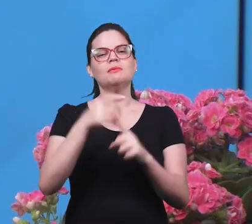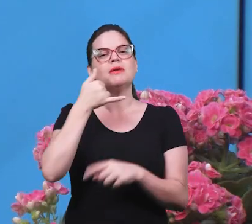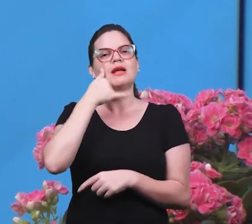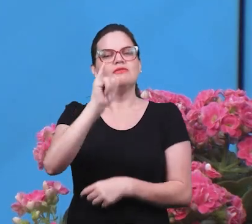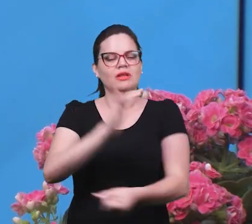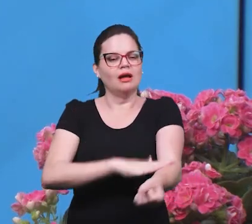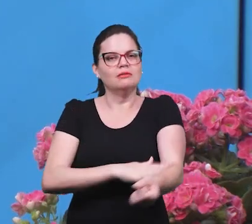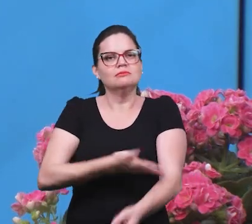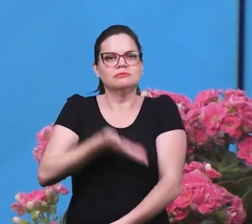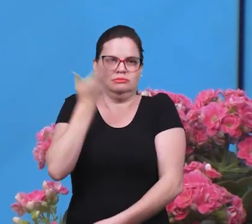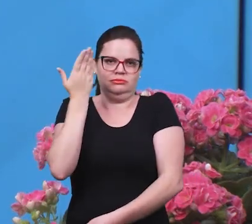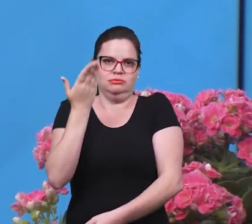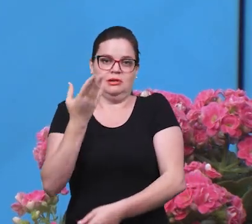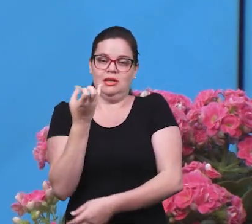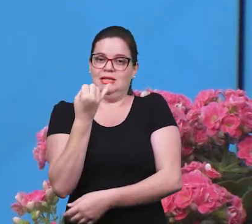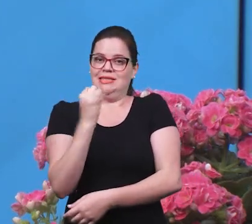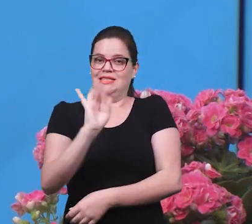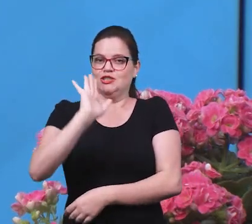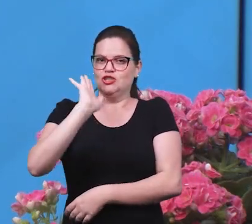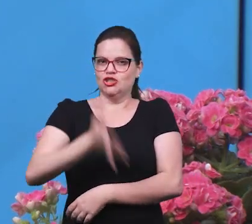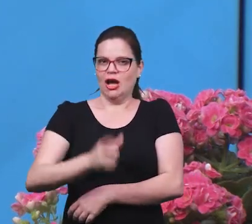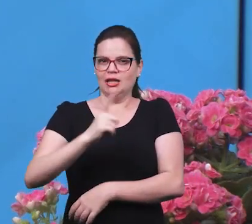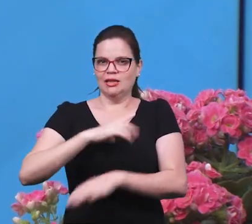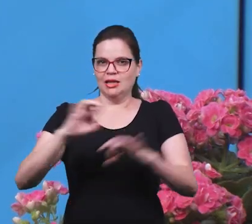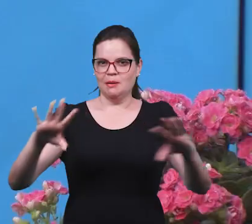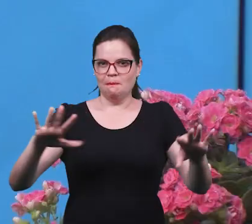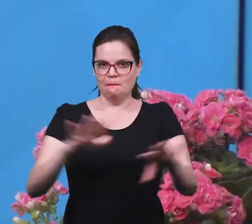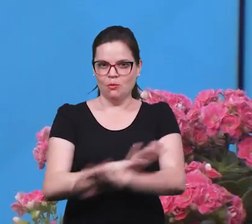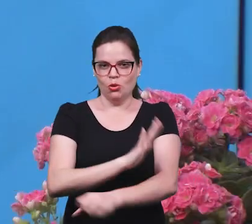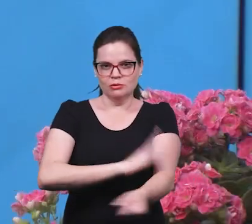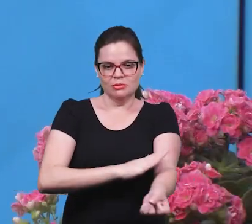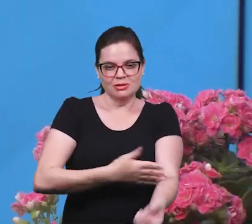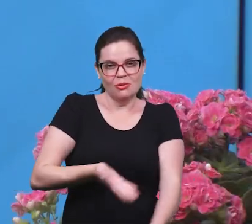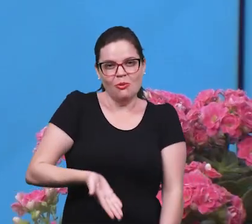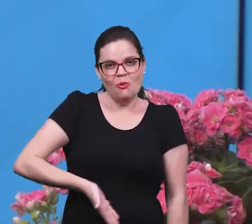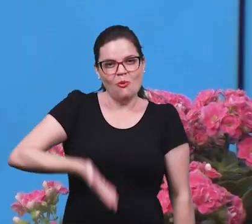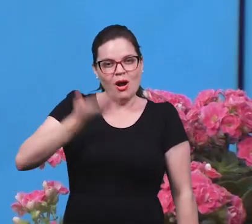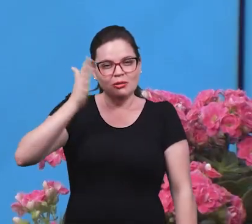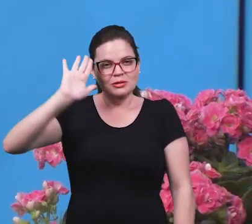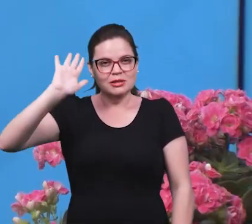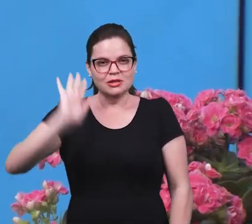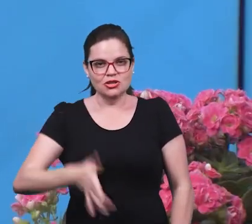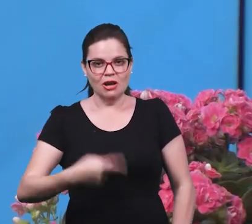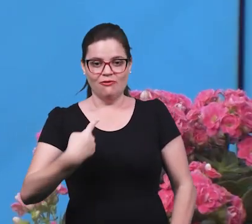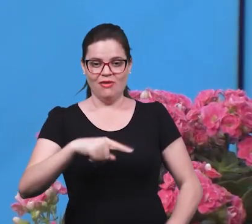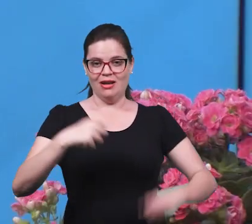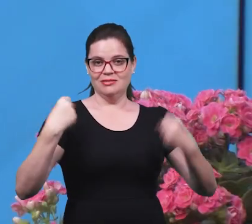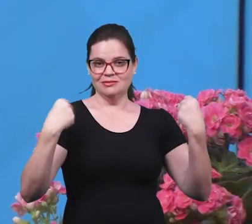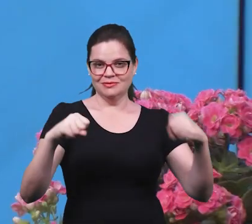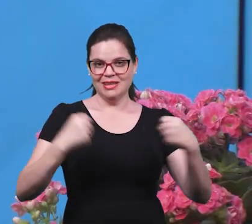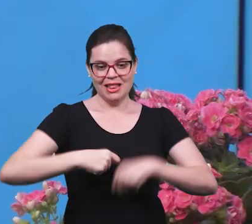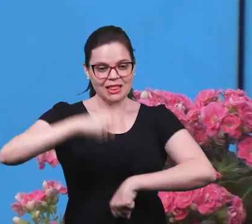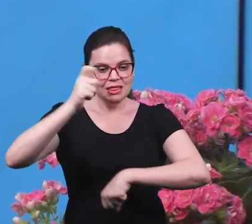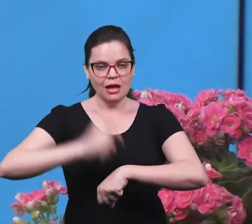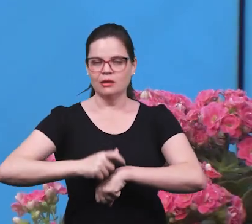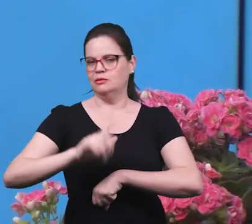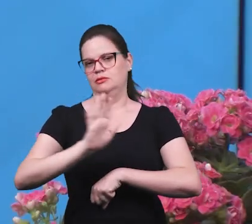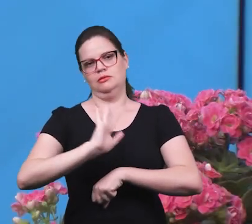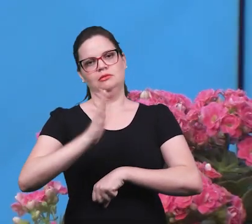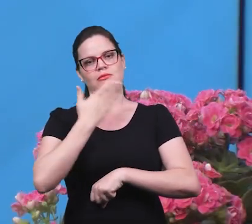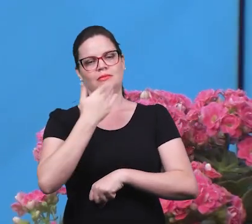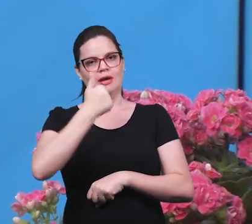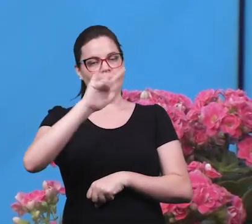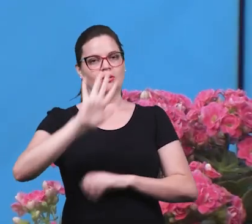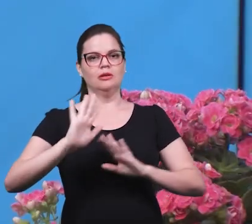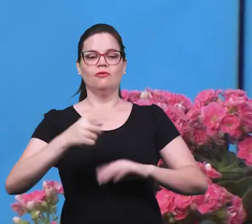hipertensa. Mas uma vez que ela já é e a pressão já está muito alta, fazer exercício naquele momento não é